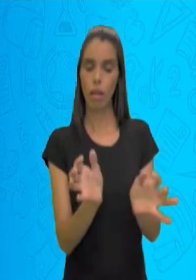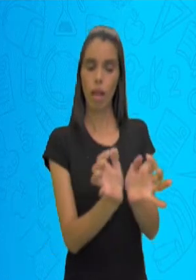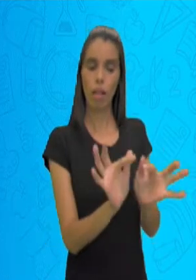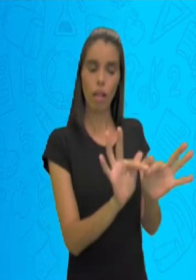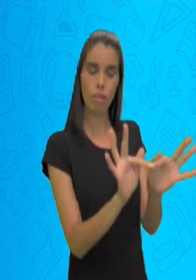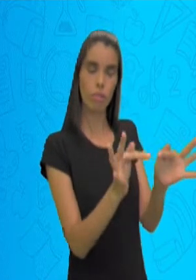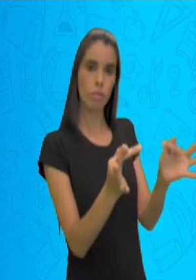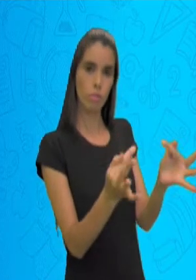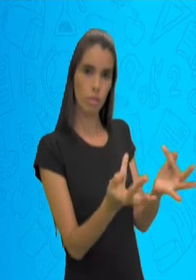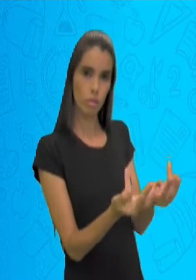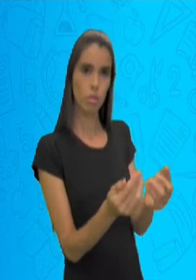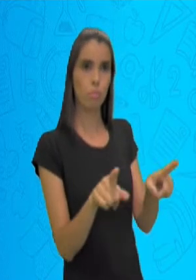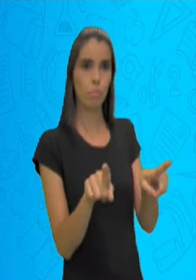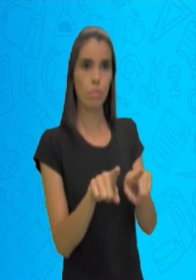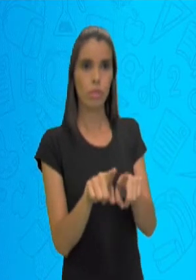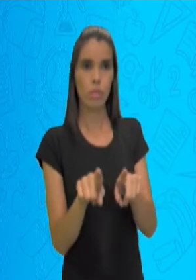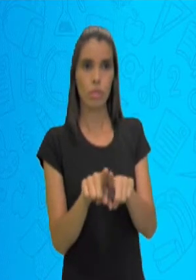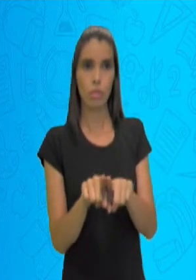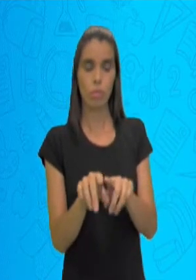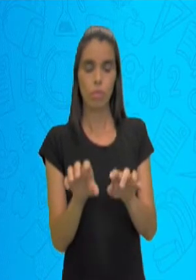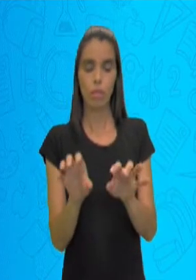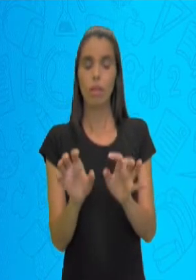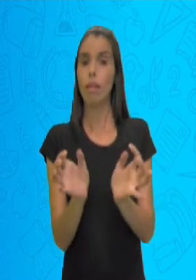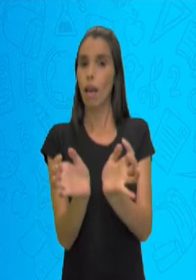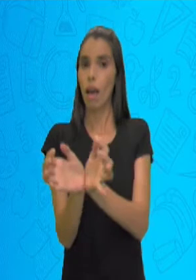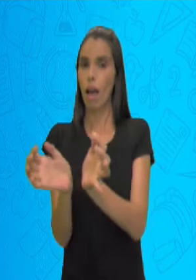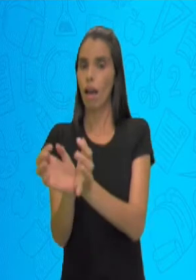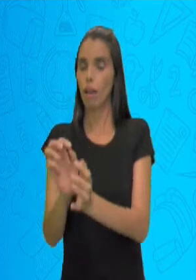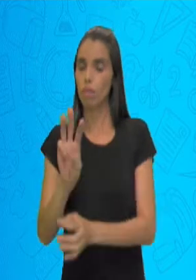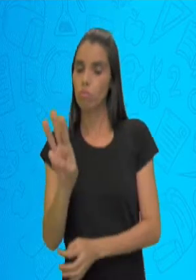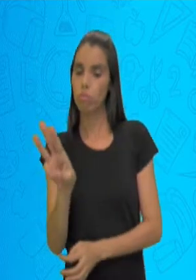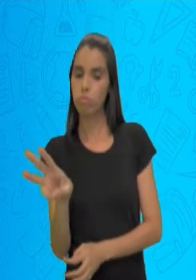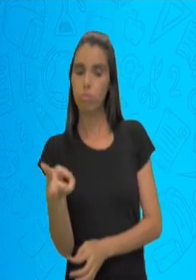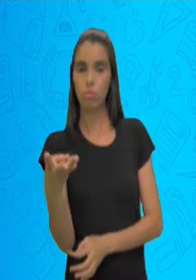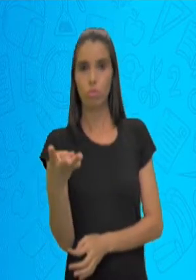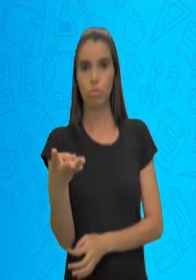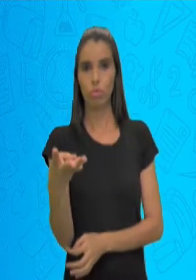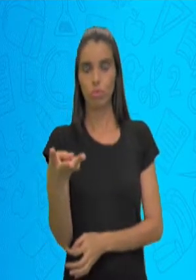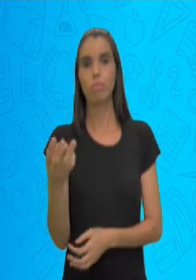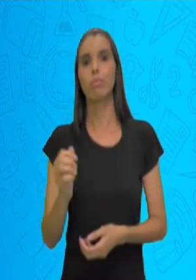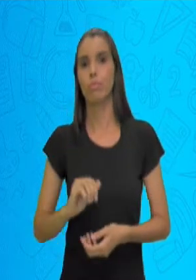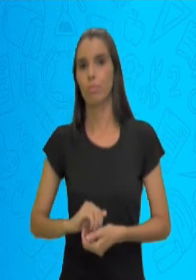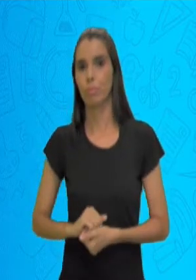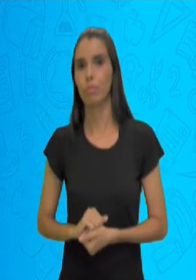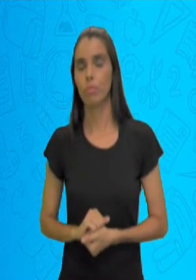e também uma ordem da classe de milhar.